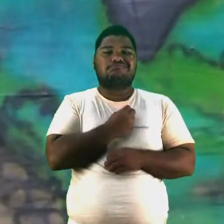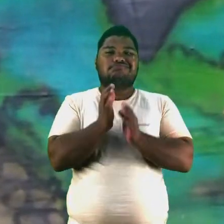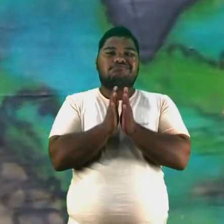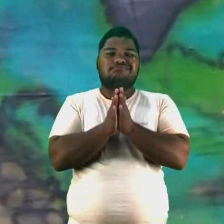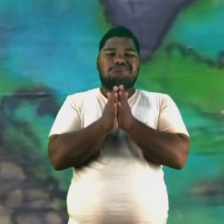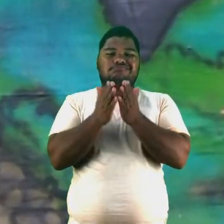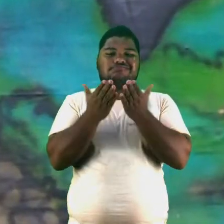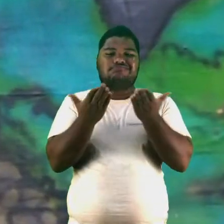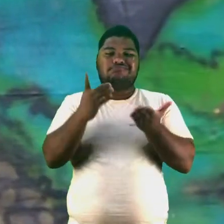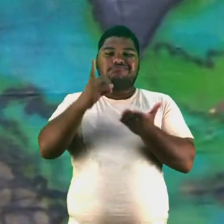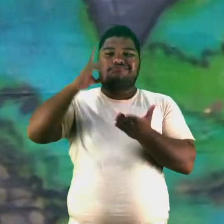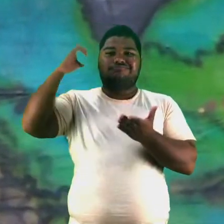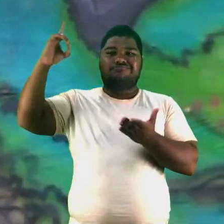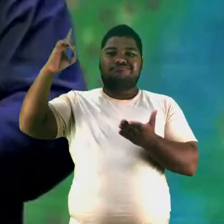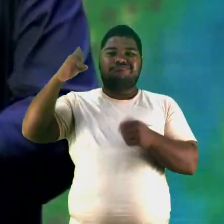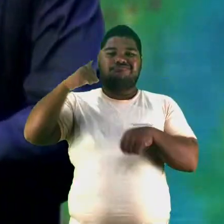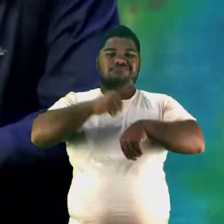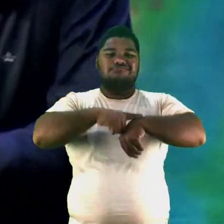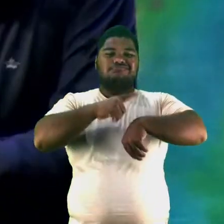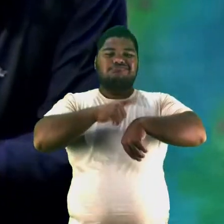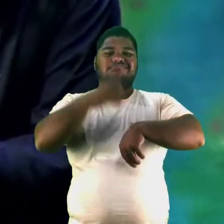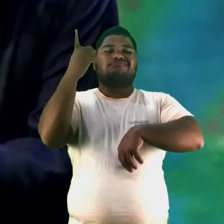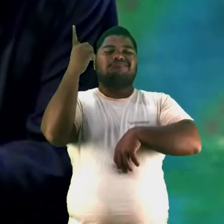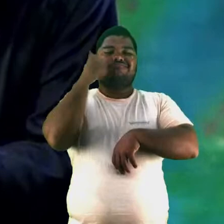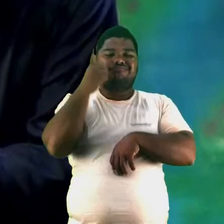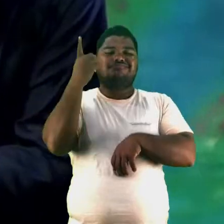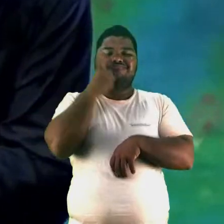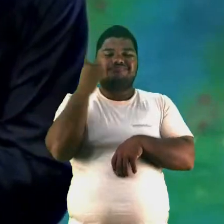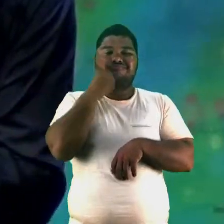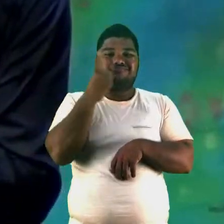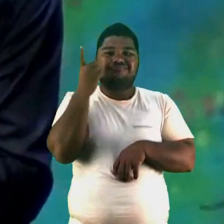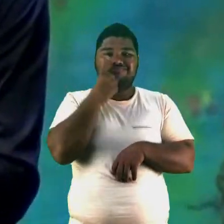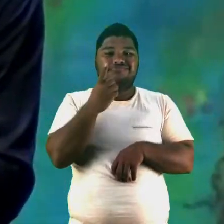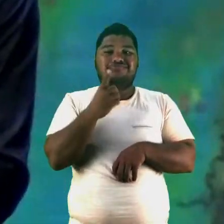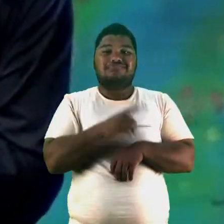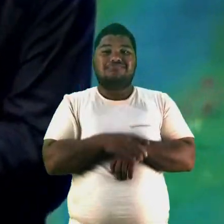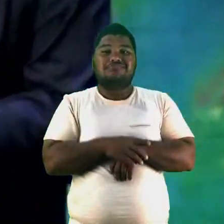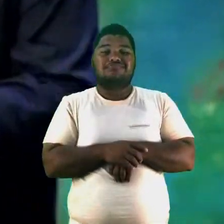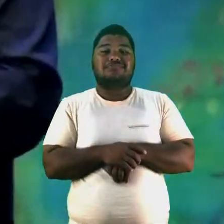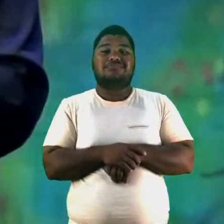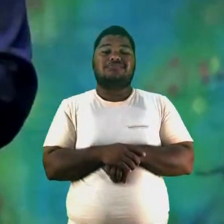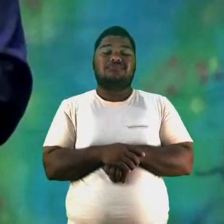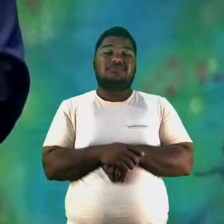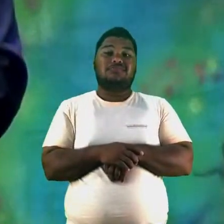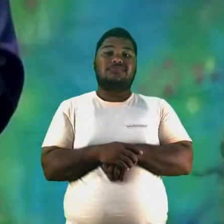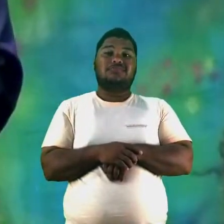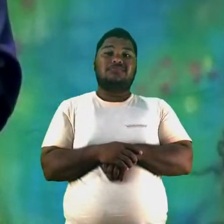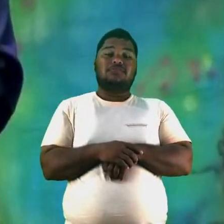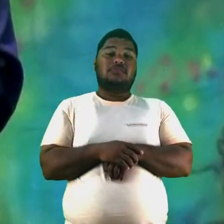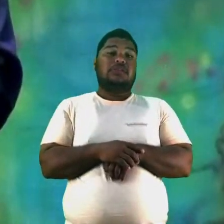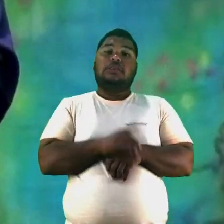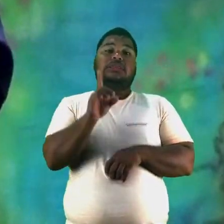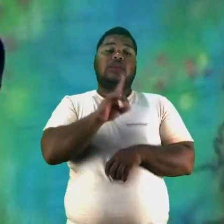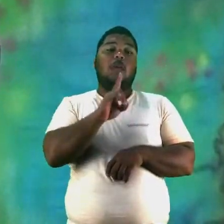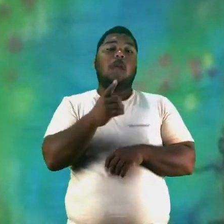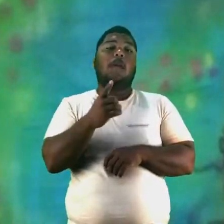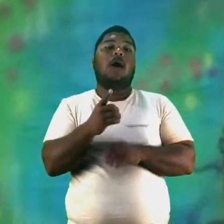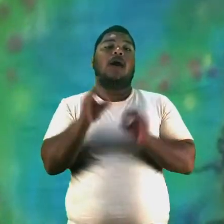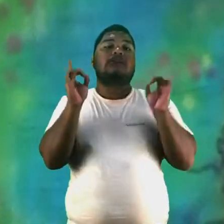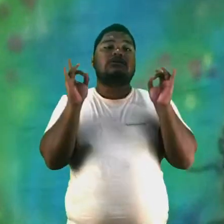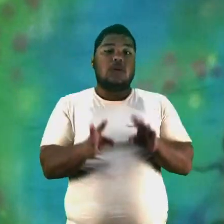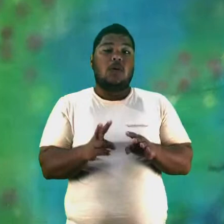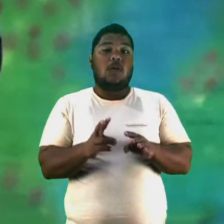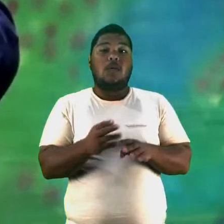Tempo diário com a palavra de Deus. Não basta nós termos o alimento